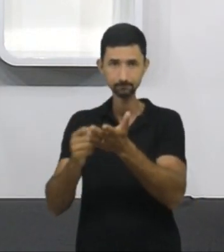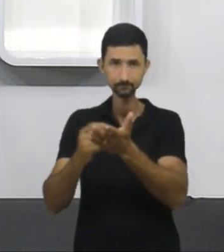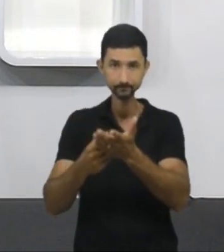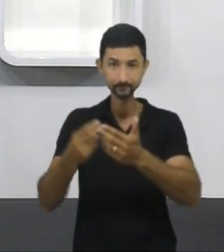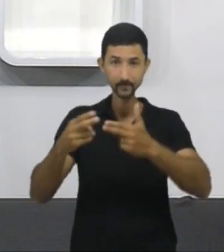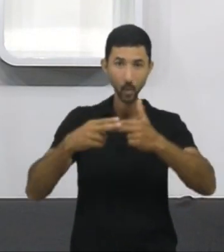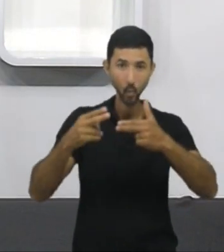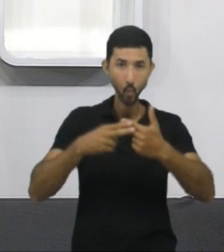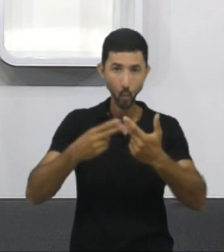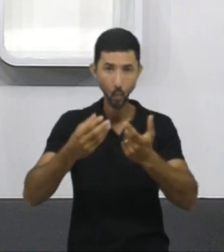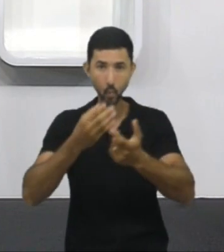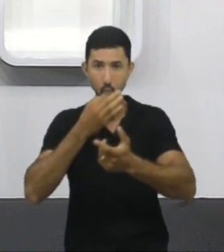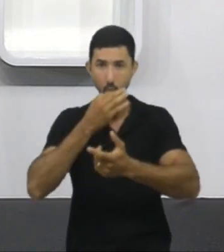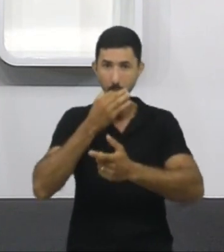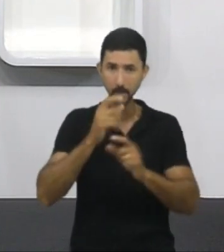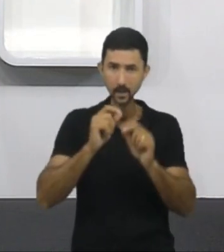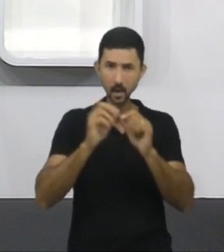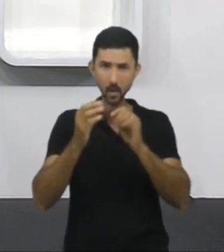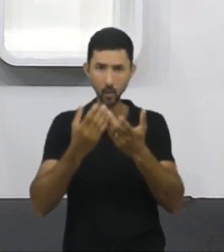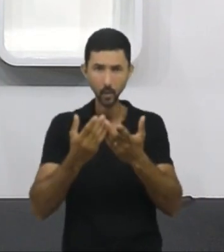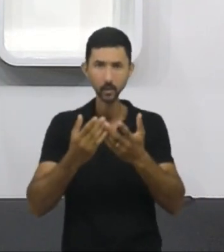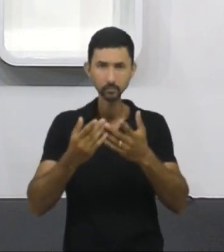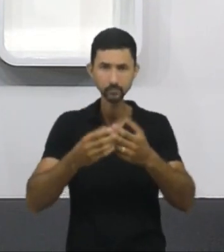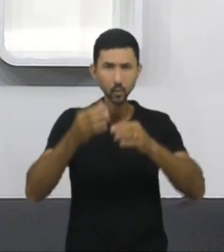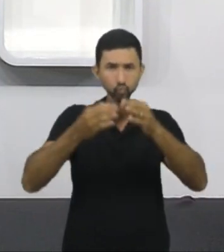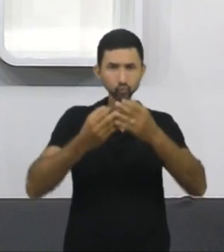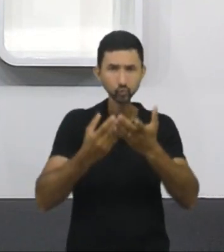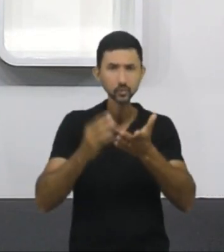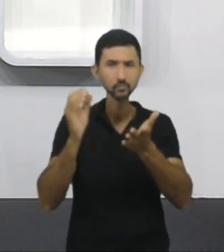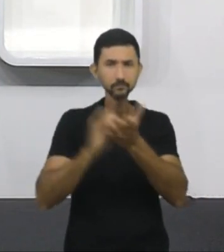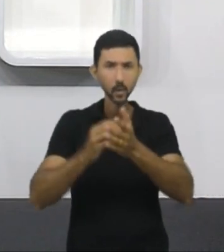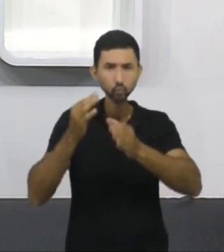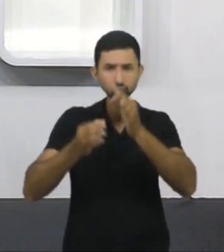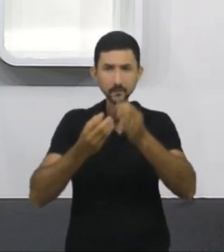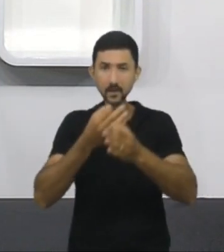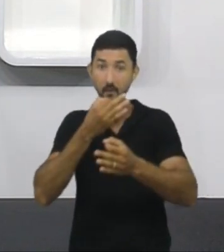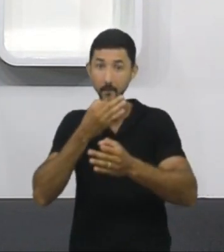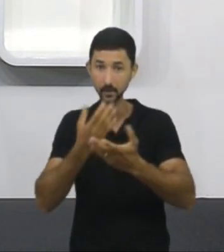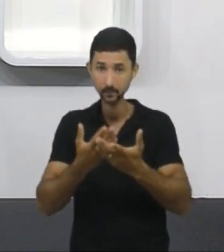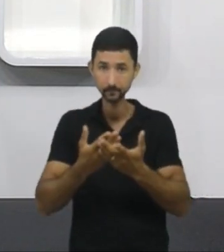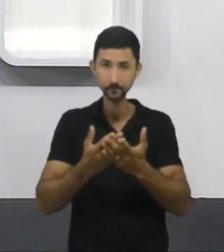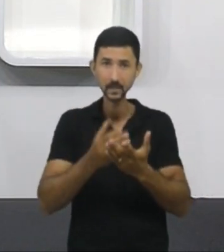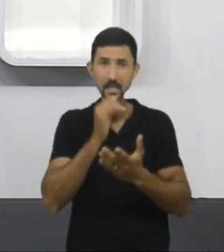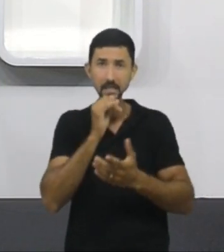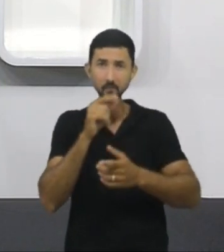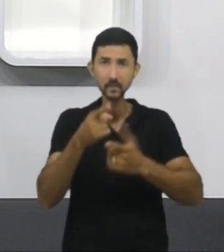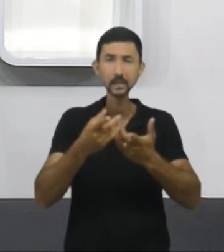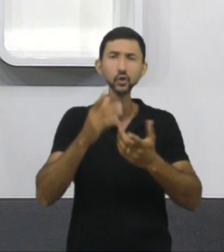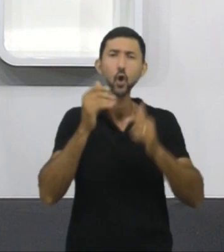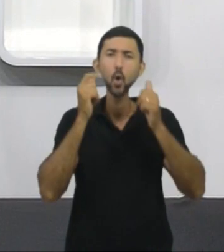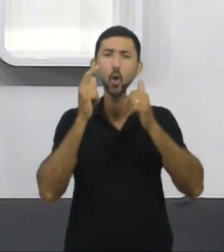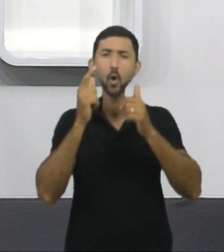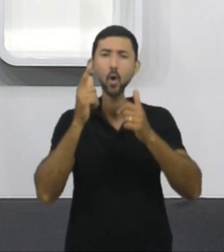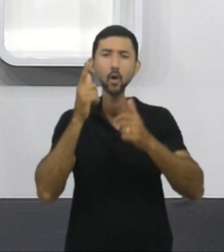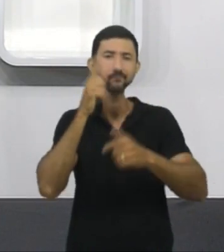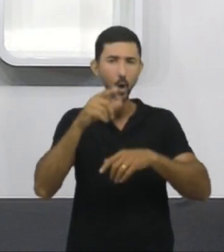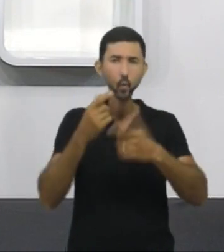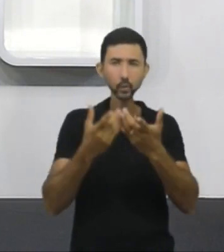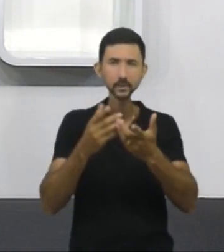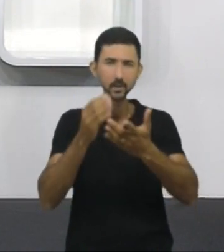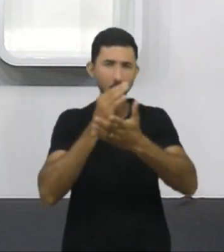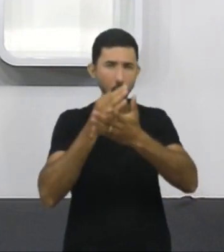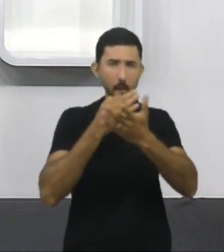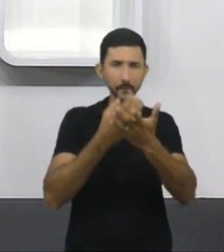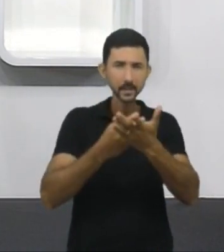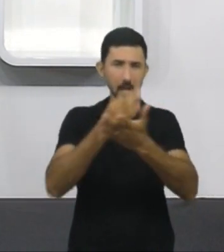eu uso argumentos e eu justifico a minha opinião. Então, você só vai conseguir argumentar a respeito